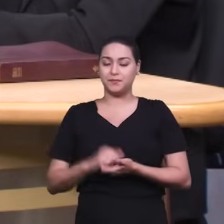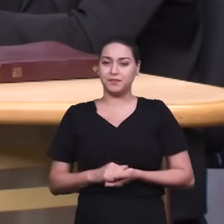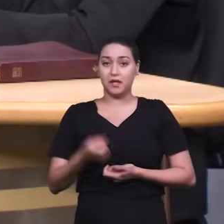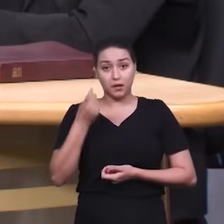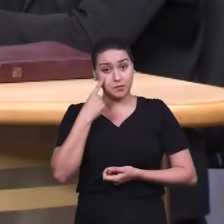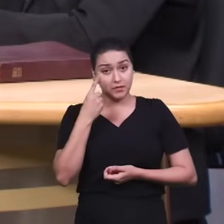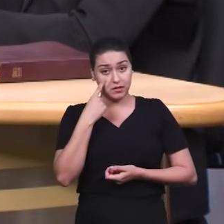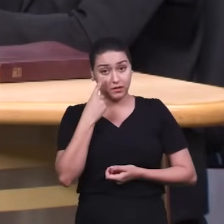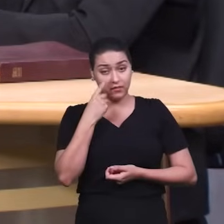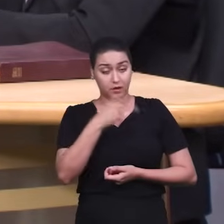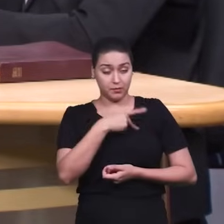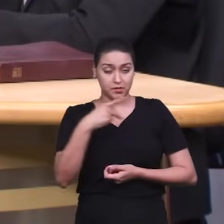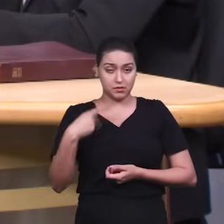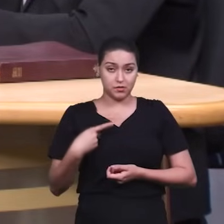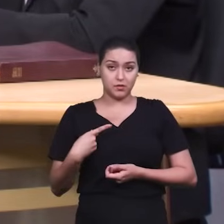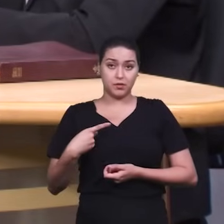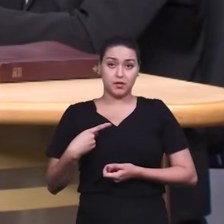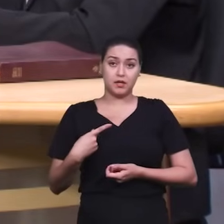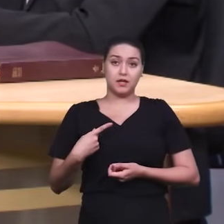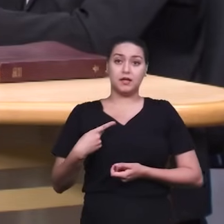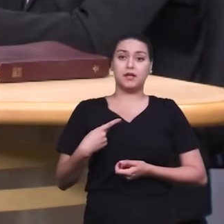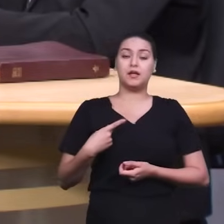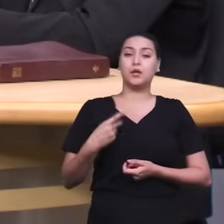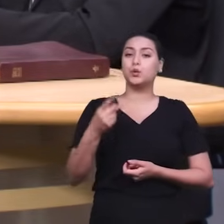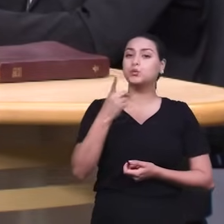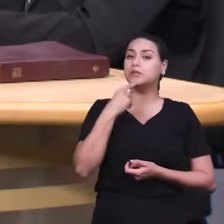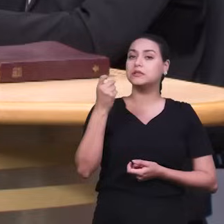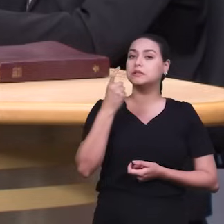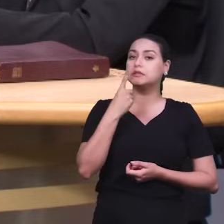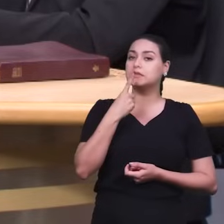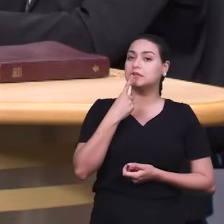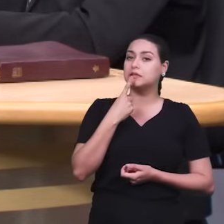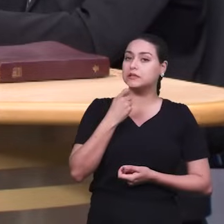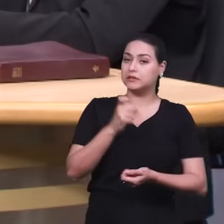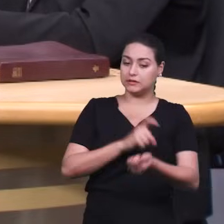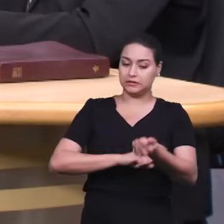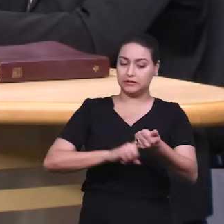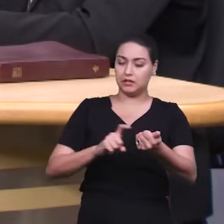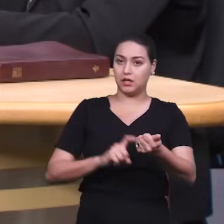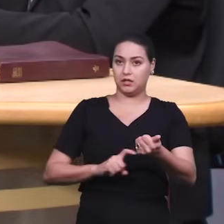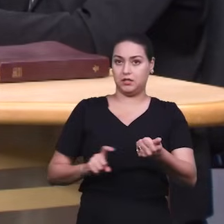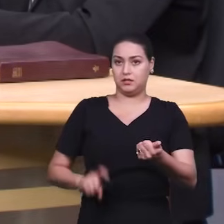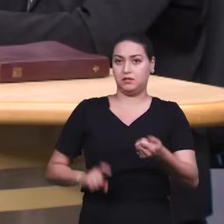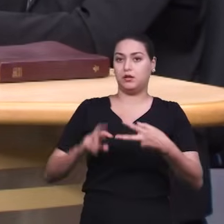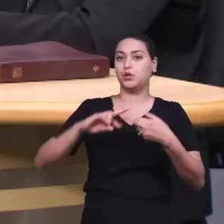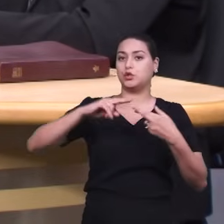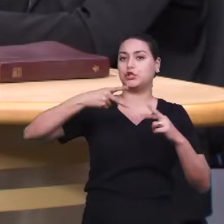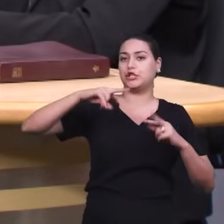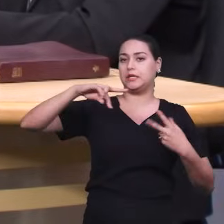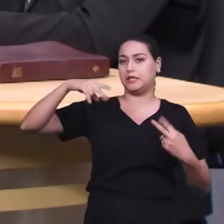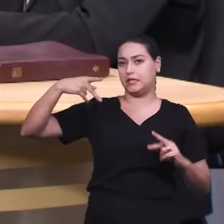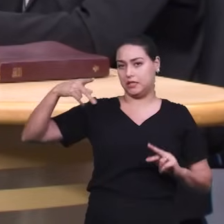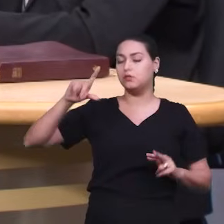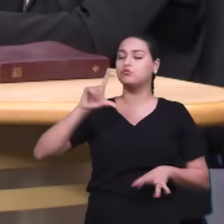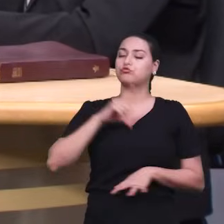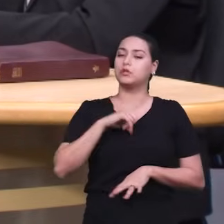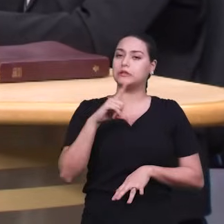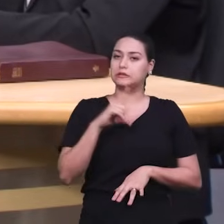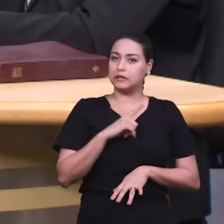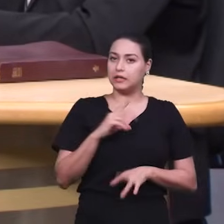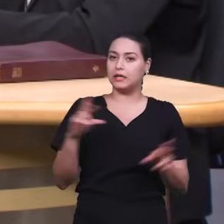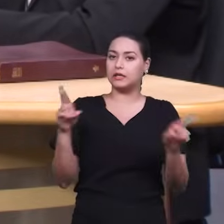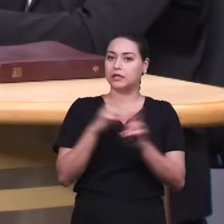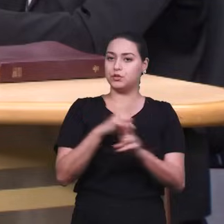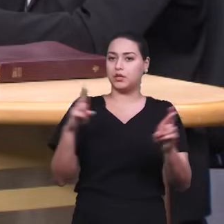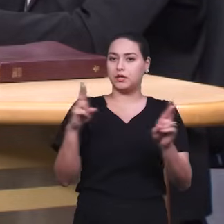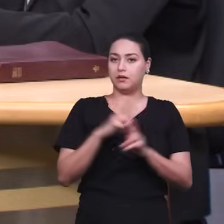questão aí do sangue, né? O que existe uma genética, evidentemente, ela está relacionada ao sangue, e o